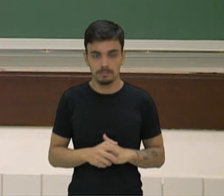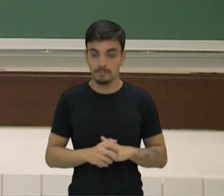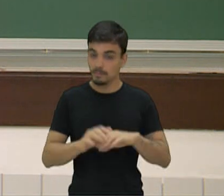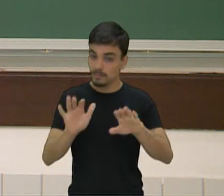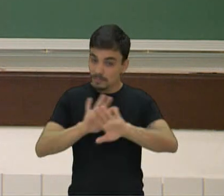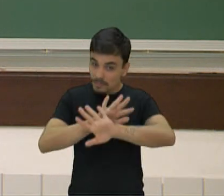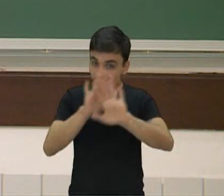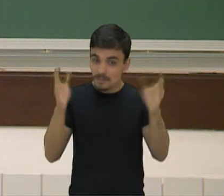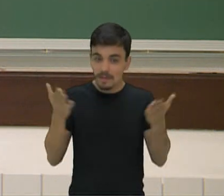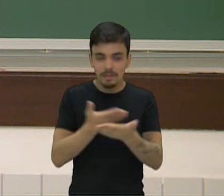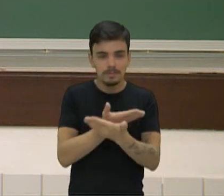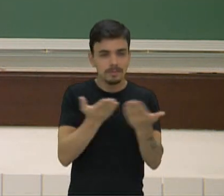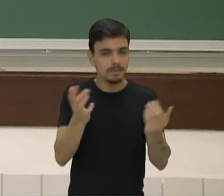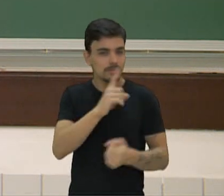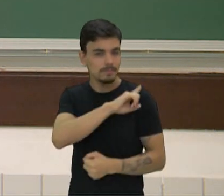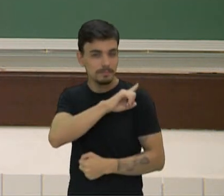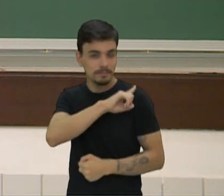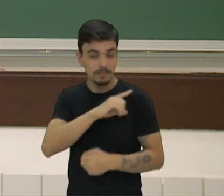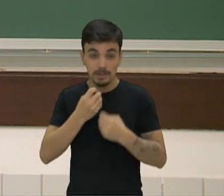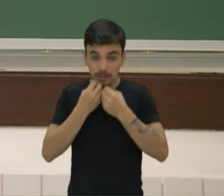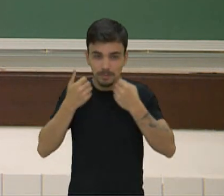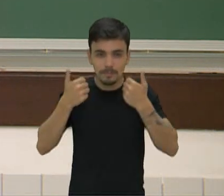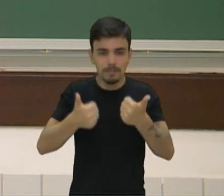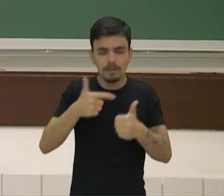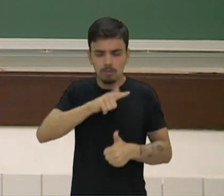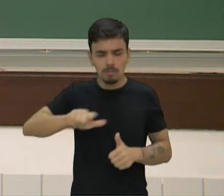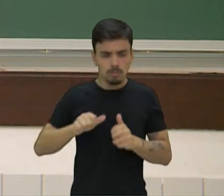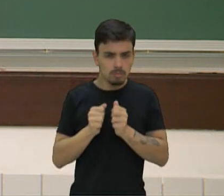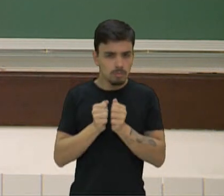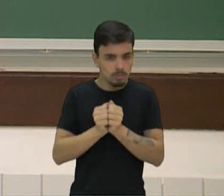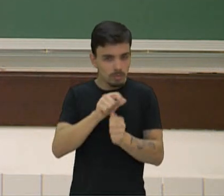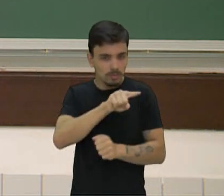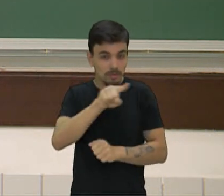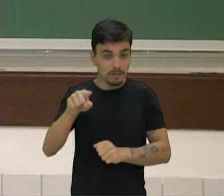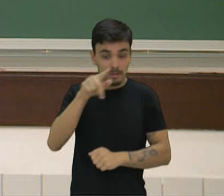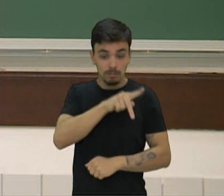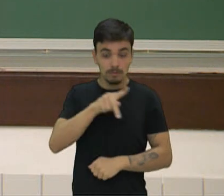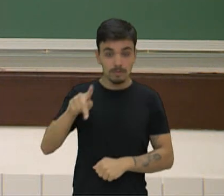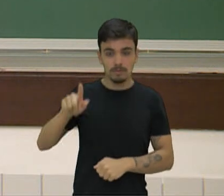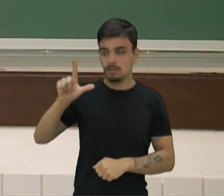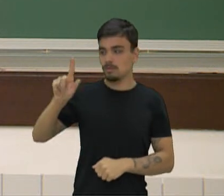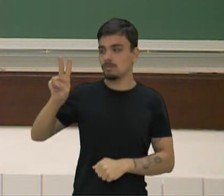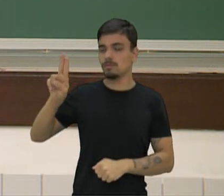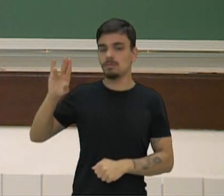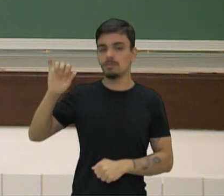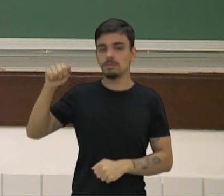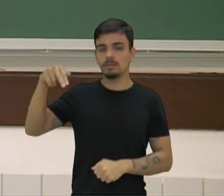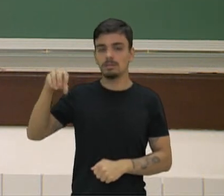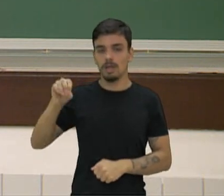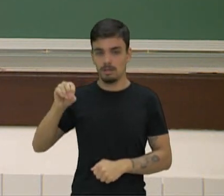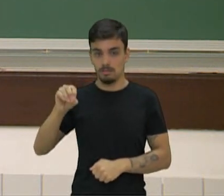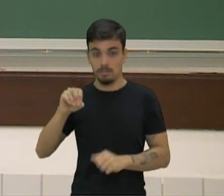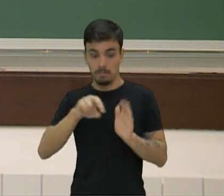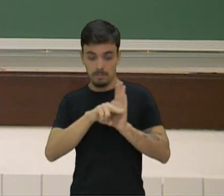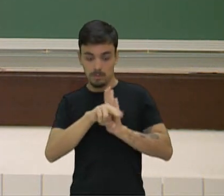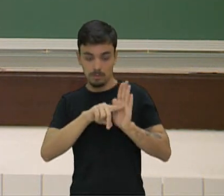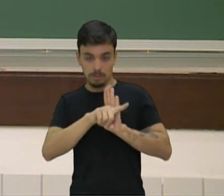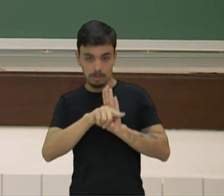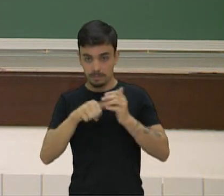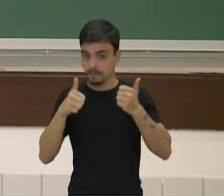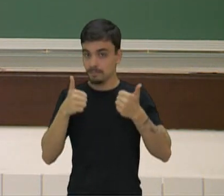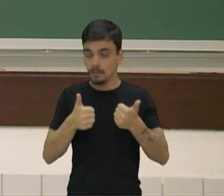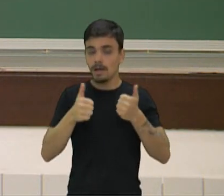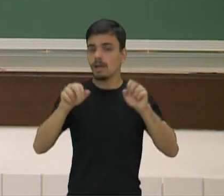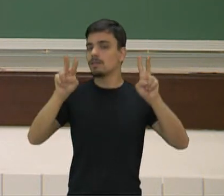Fala pessoal do primeiro ano, beleza? Mais uma vez com vocês, professor Luciano, Biologia, primeiro ano, né? E vamos trabalhar um